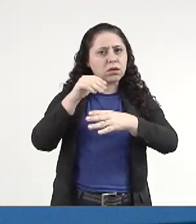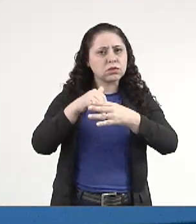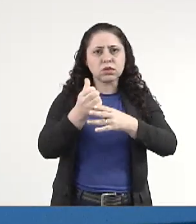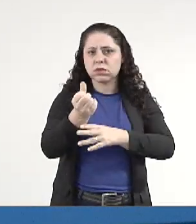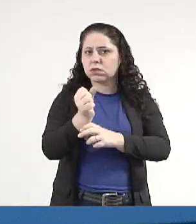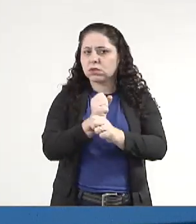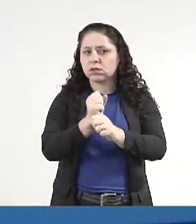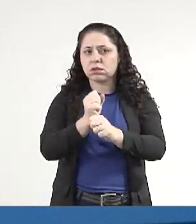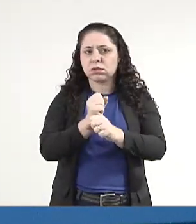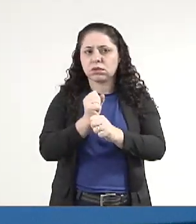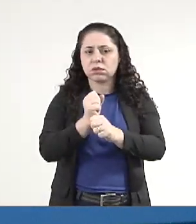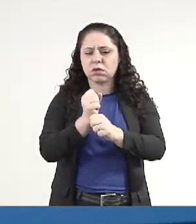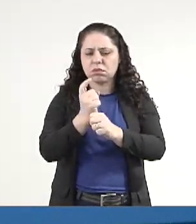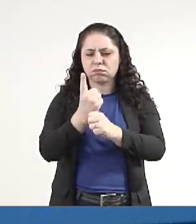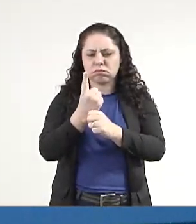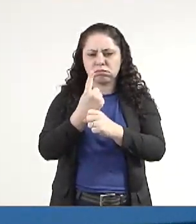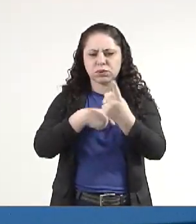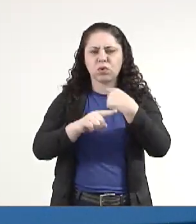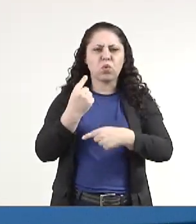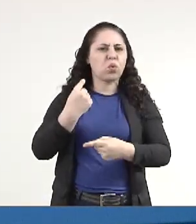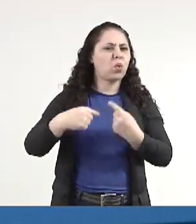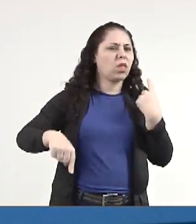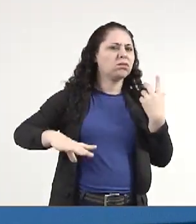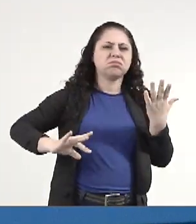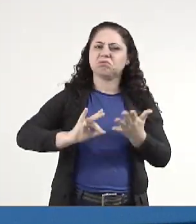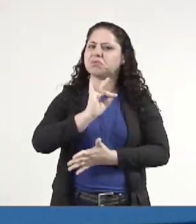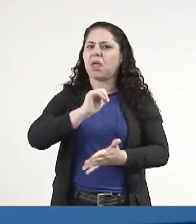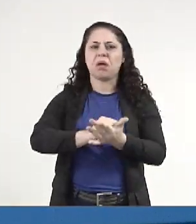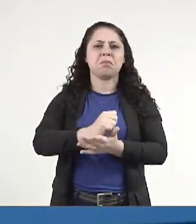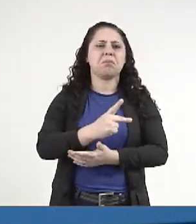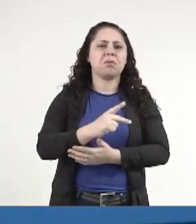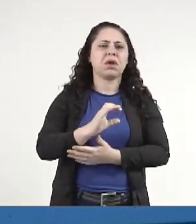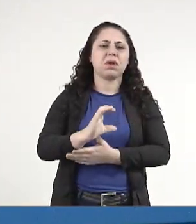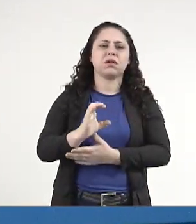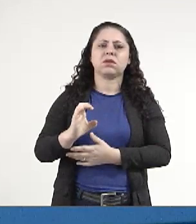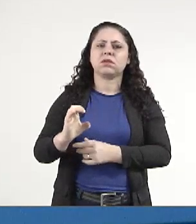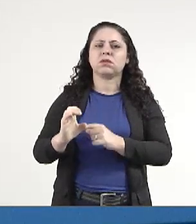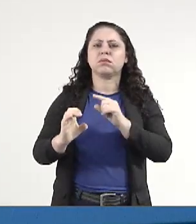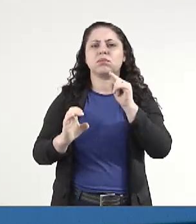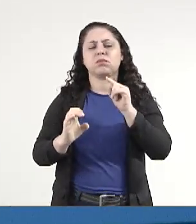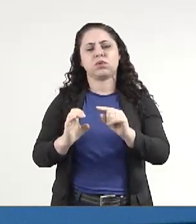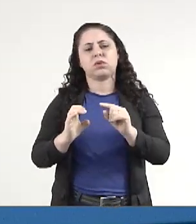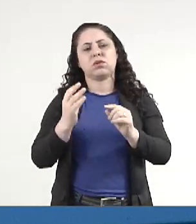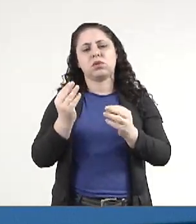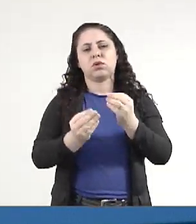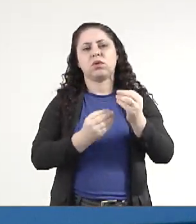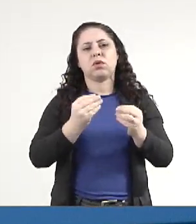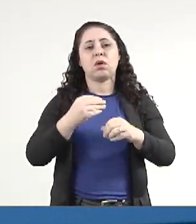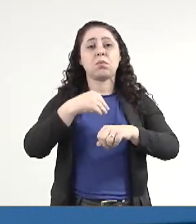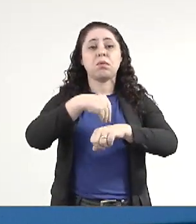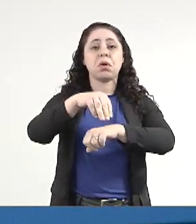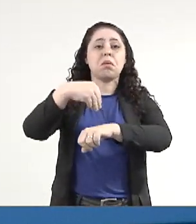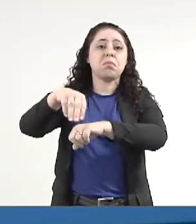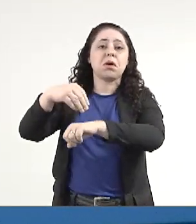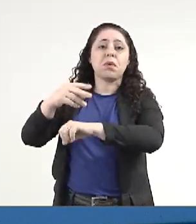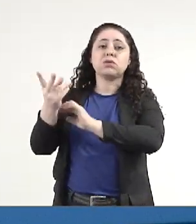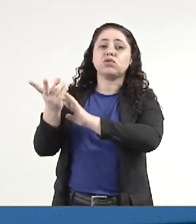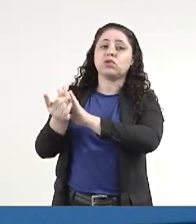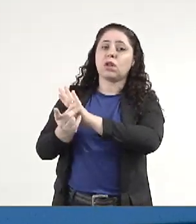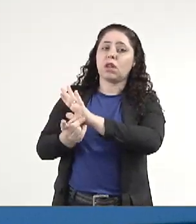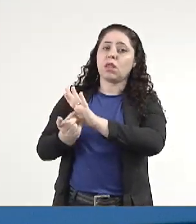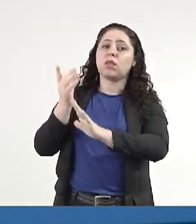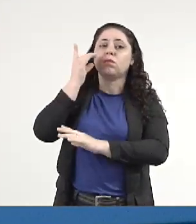Me converti. Eu sou contra, não assino a PEC. Por quê? Porque é uma forma de distribuição de renda,